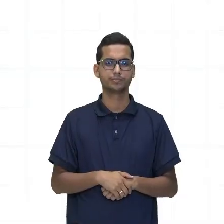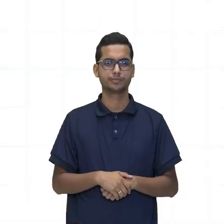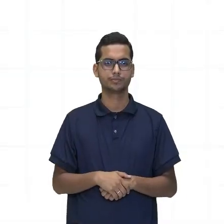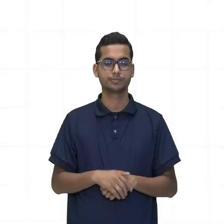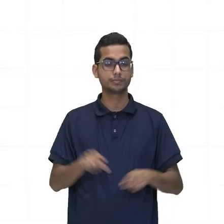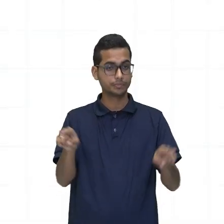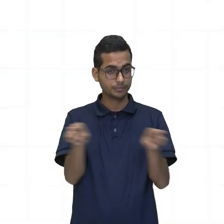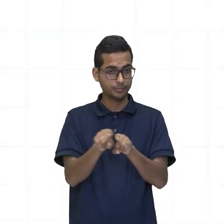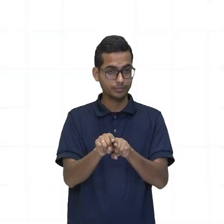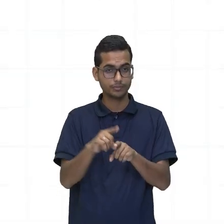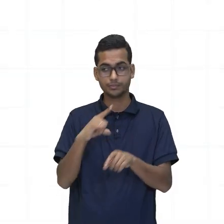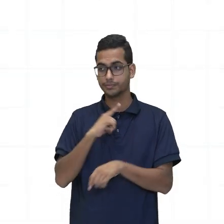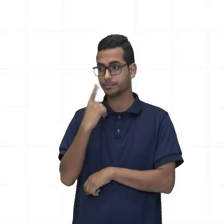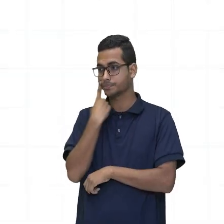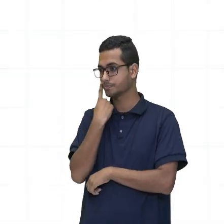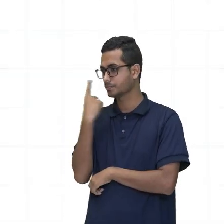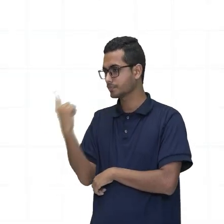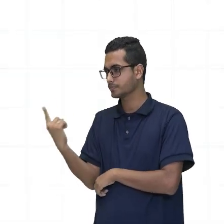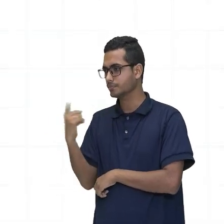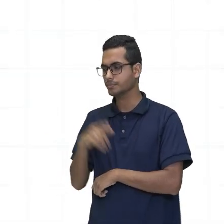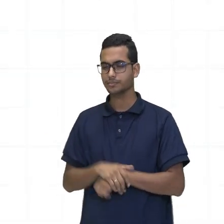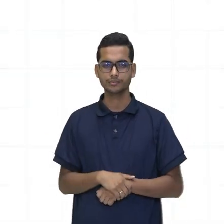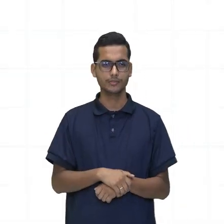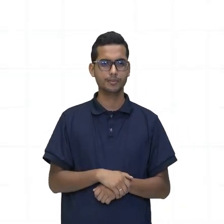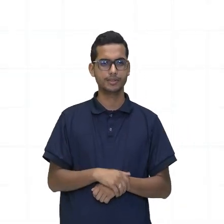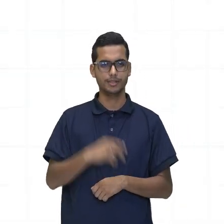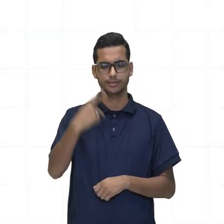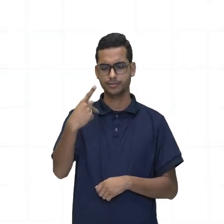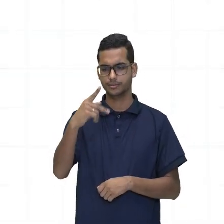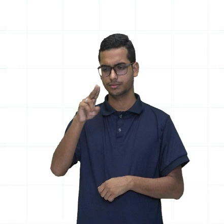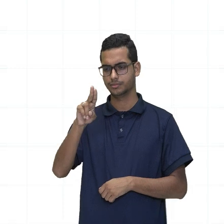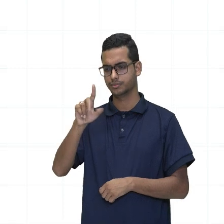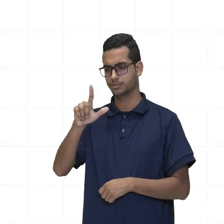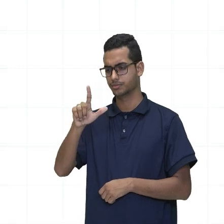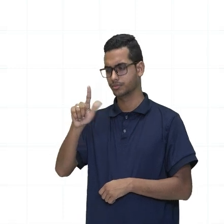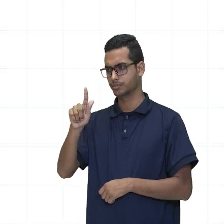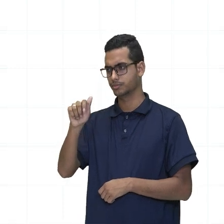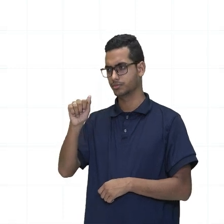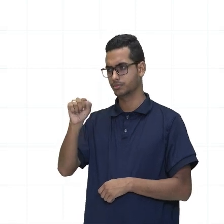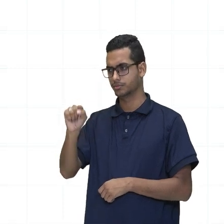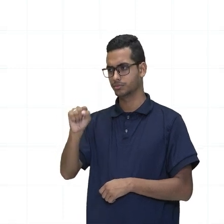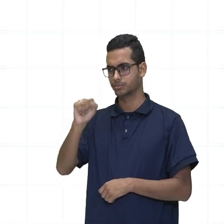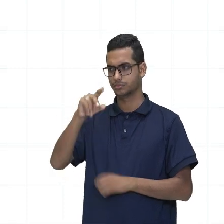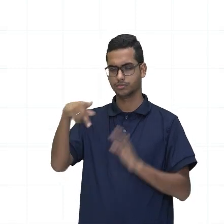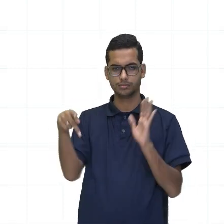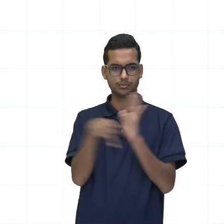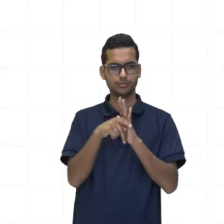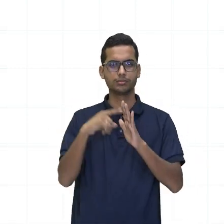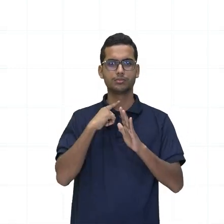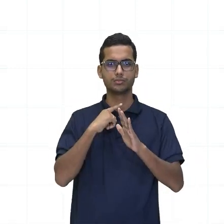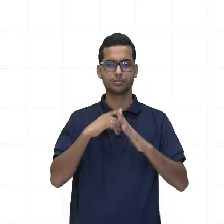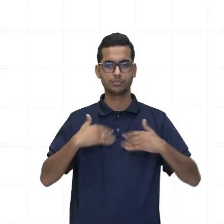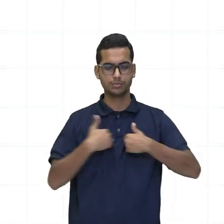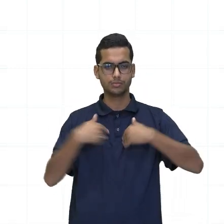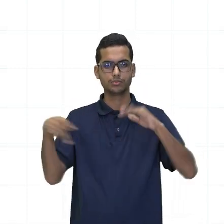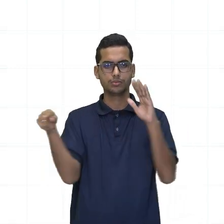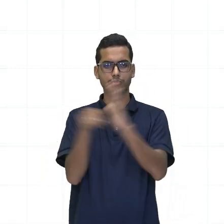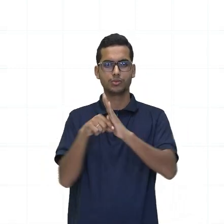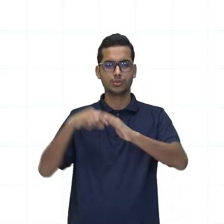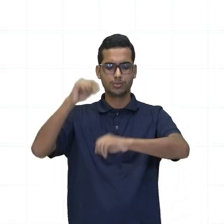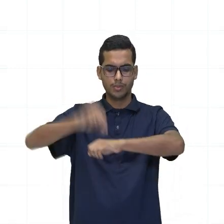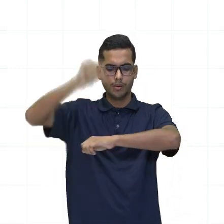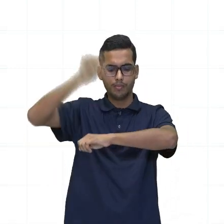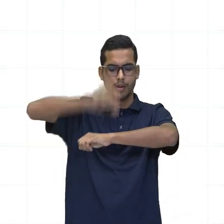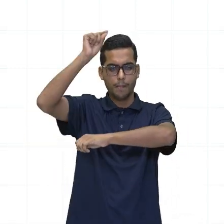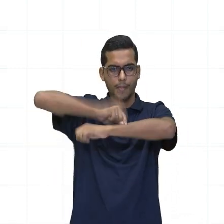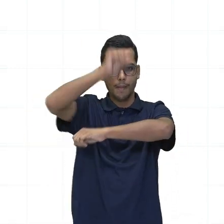podem também causar doenças, que podem transmitir, né? Então, nós temos aí a peste, que é transmitida por